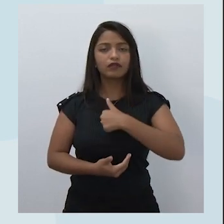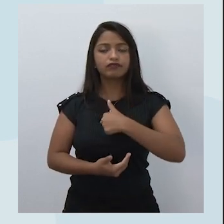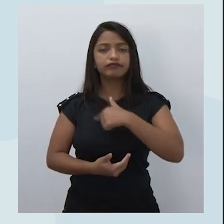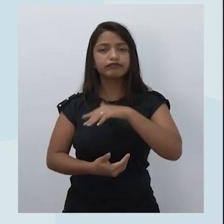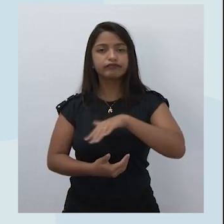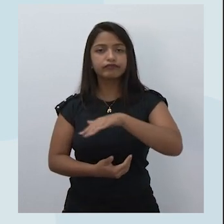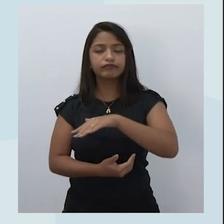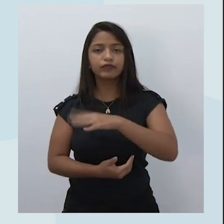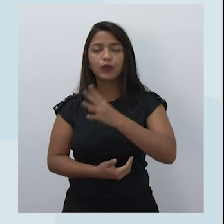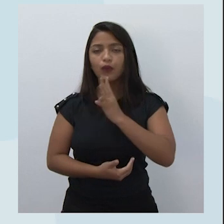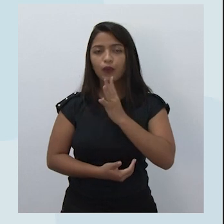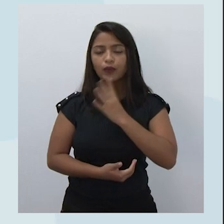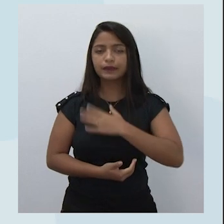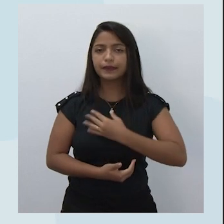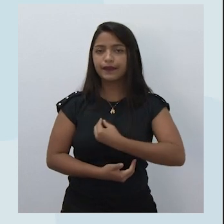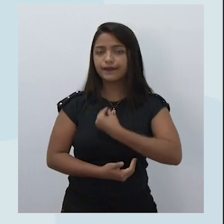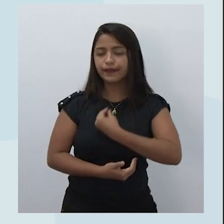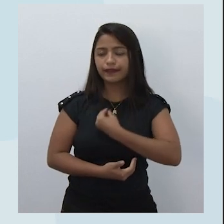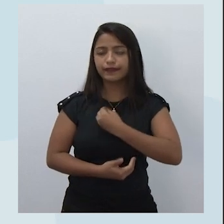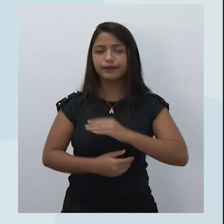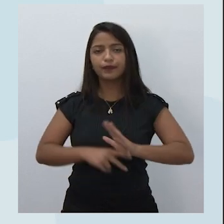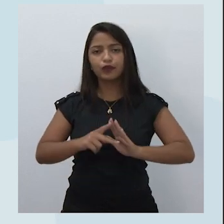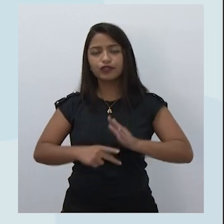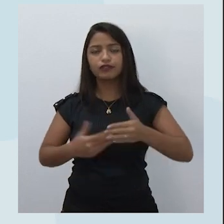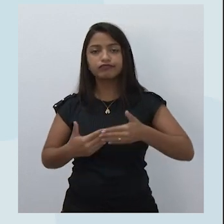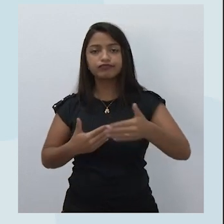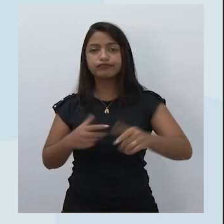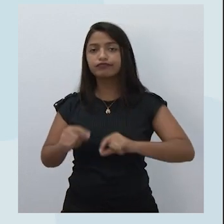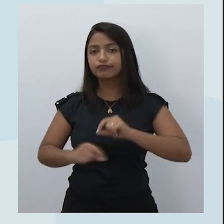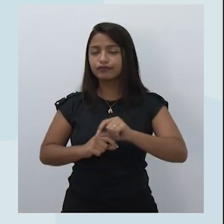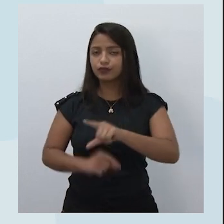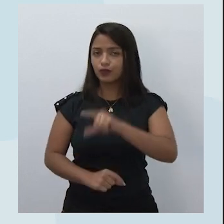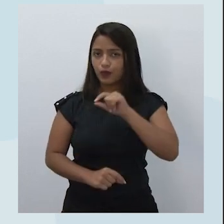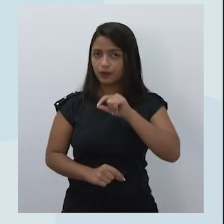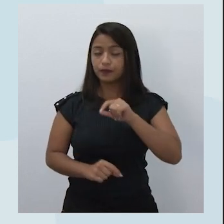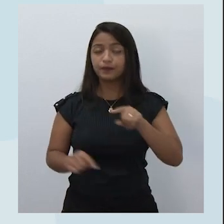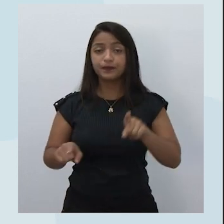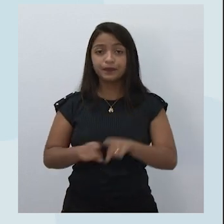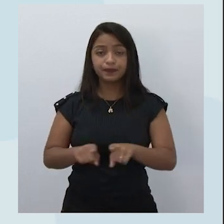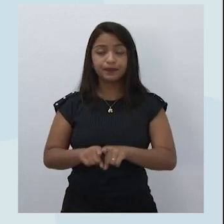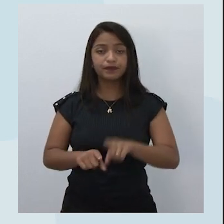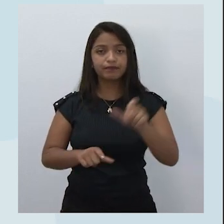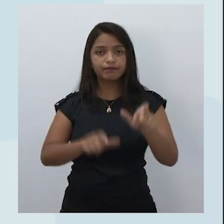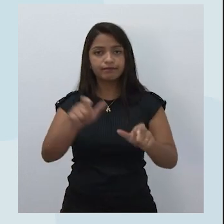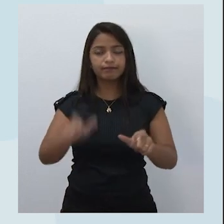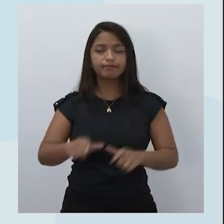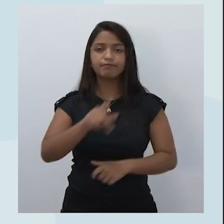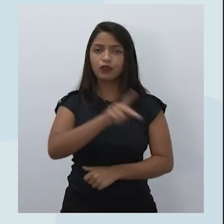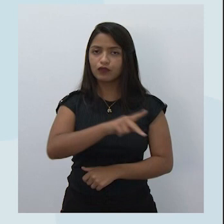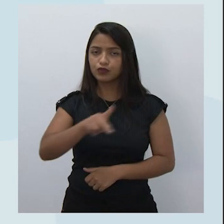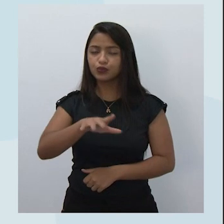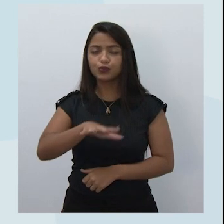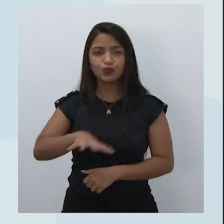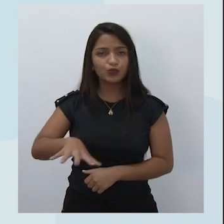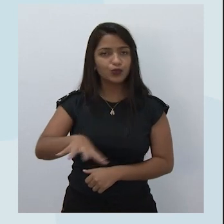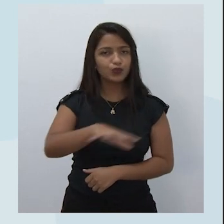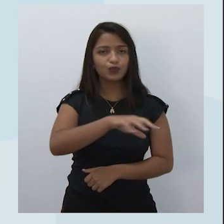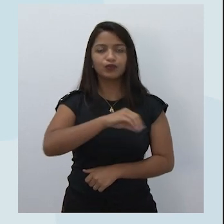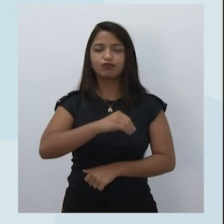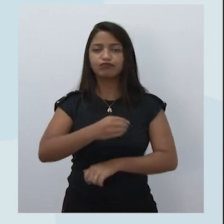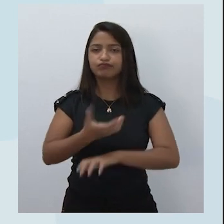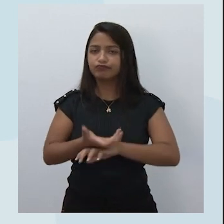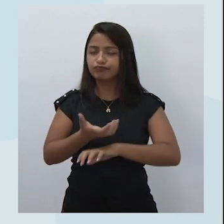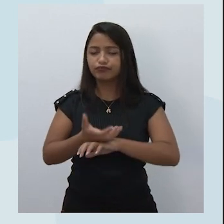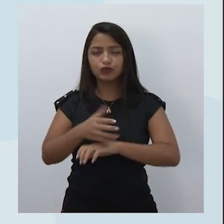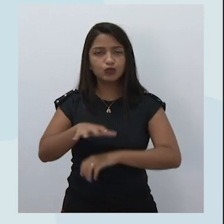de acordo com o seu projeto de vida. Também falaremos com os professores, todos de todas as áreas,